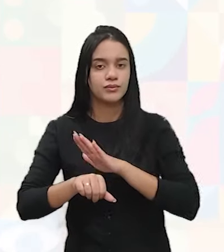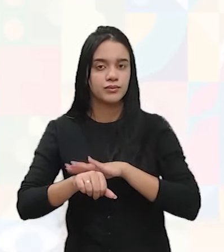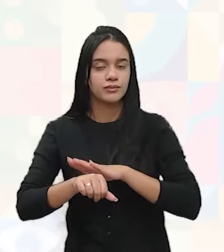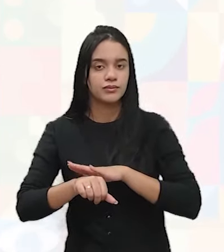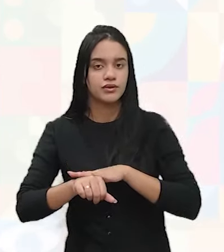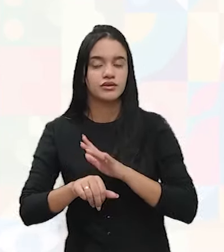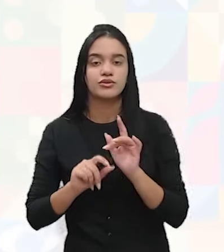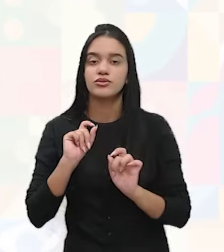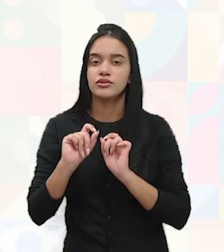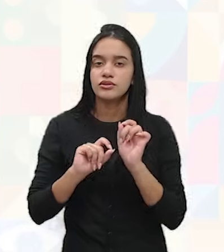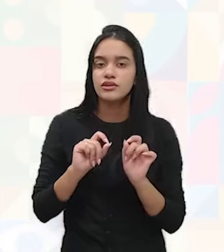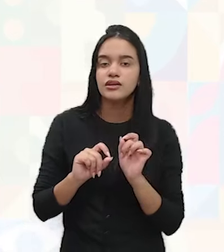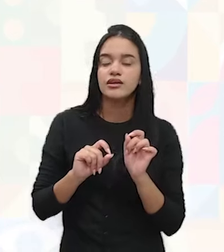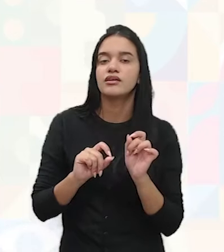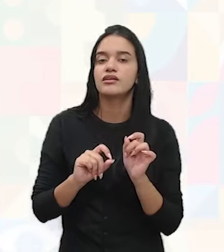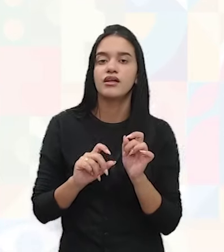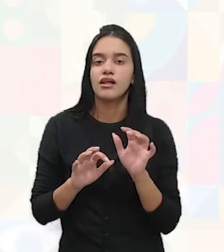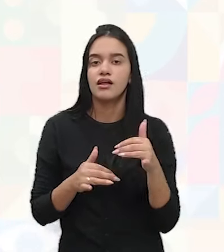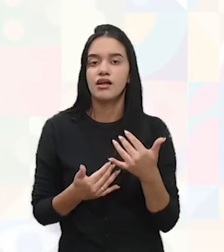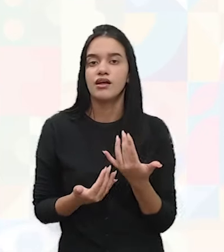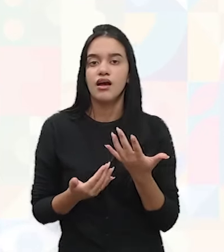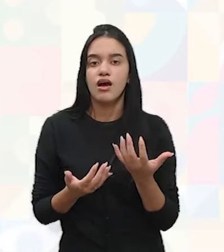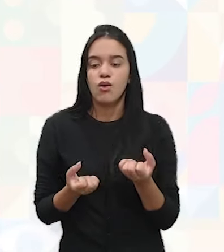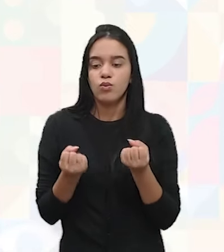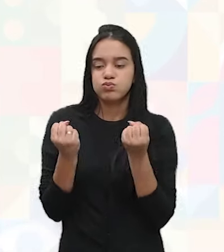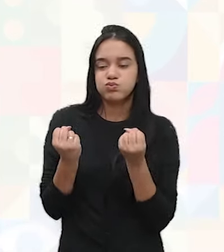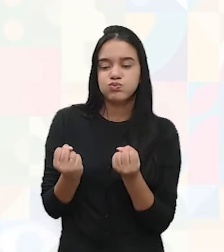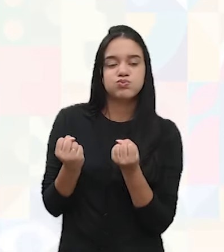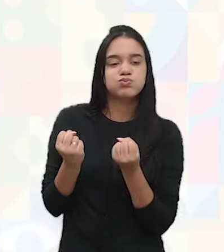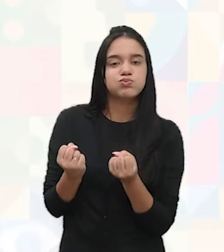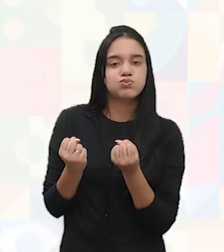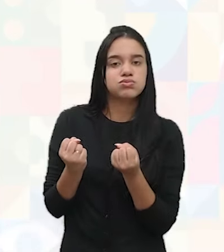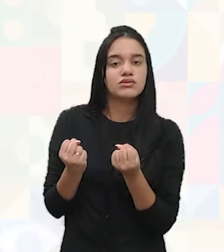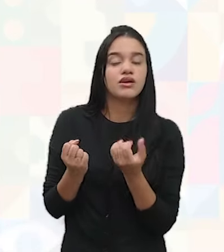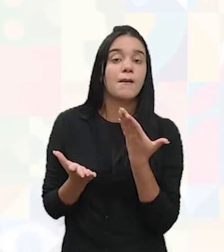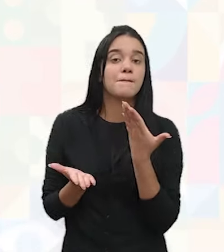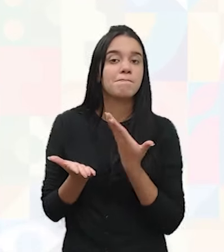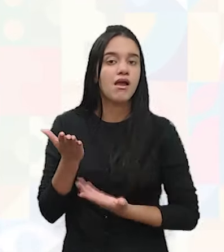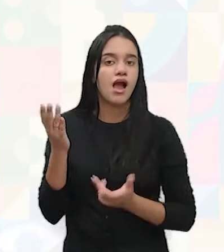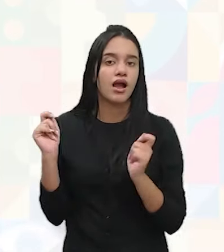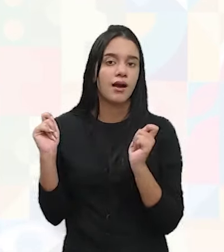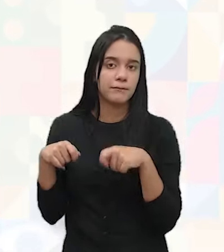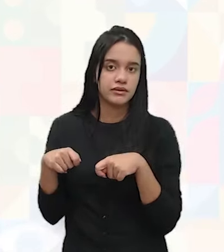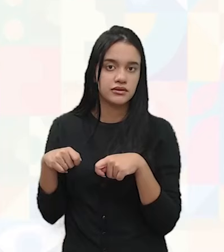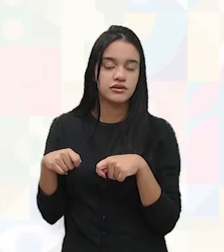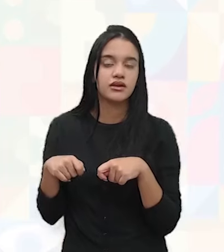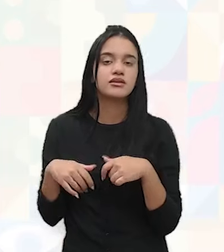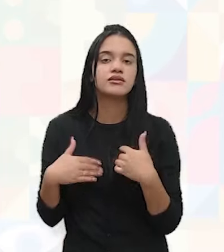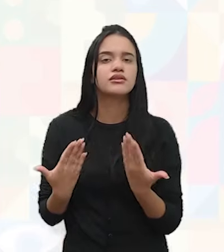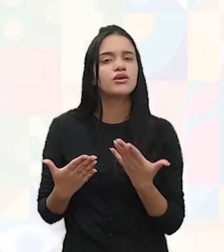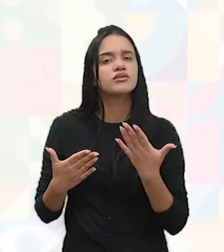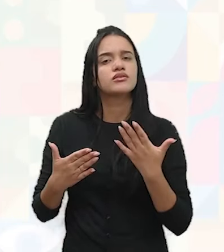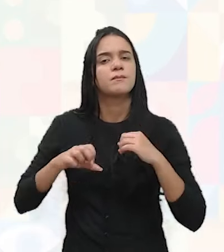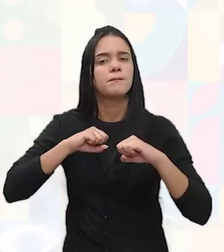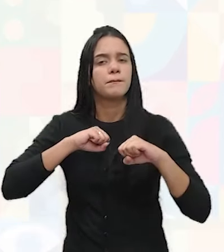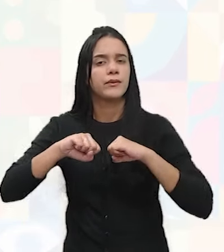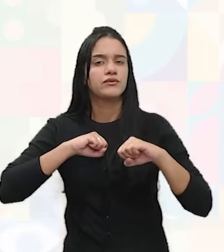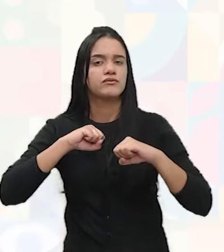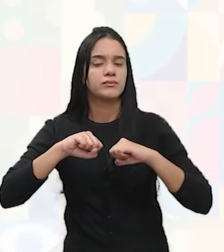que o cilindro não mais suporta a carga o extintor ele vai perder a capacidade ou seja esse movimento de